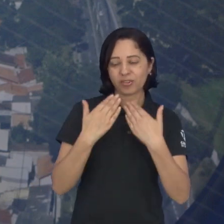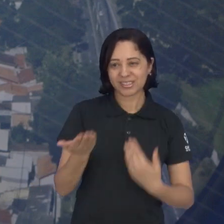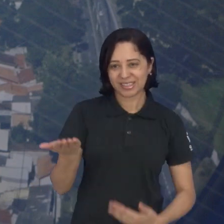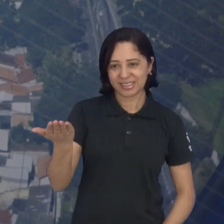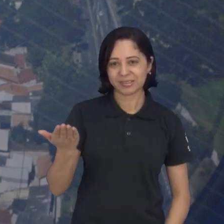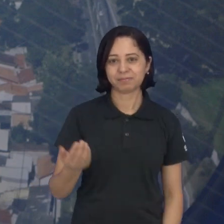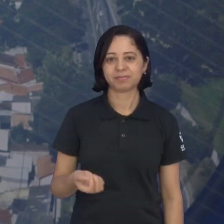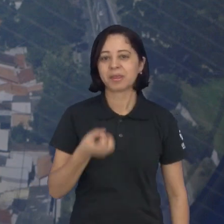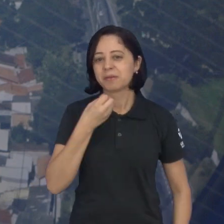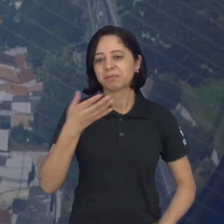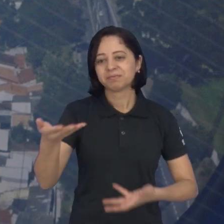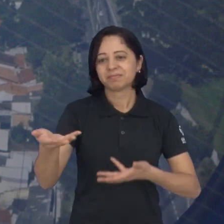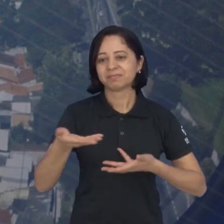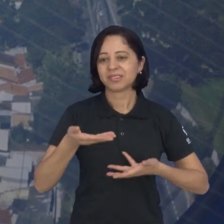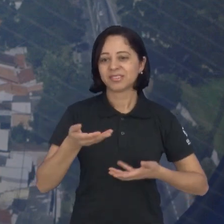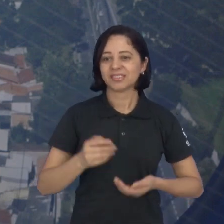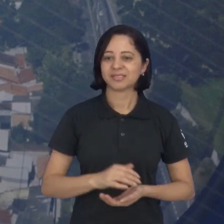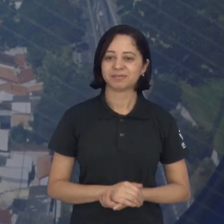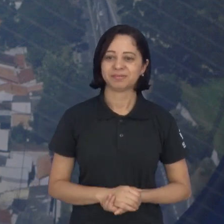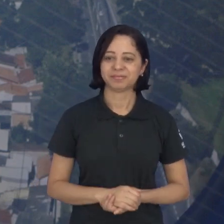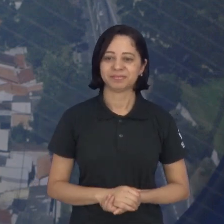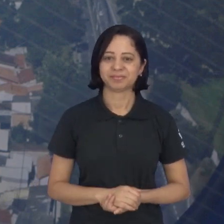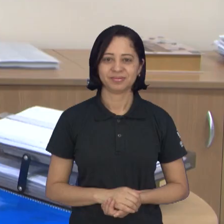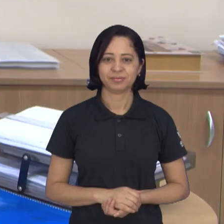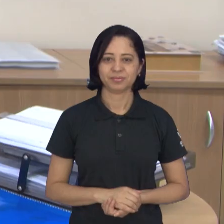Carol? Sejam muito bem-vindos os dois.